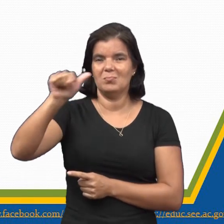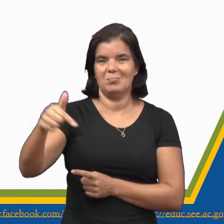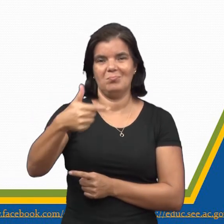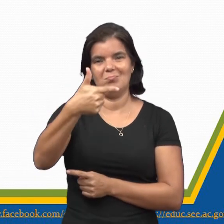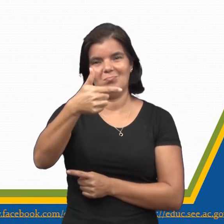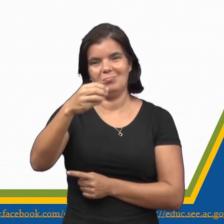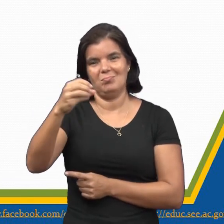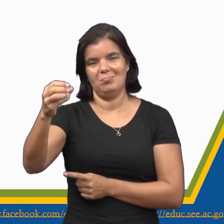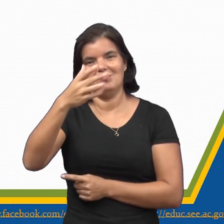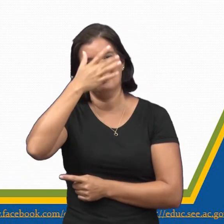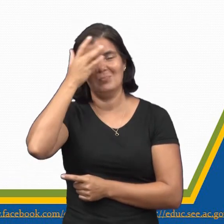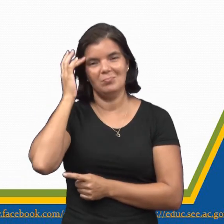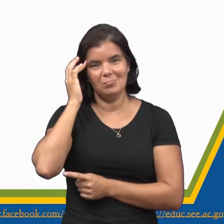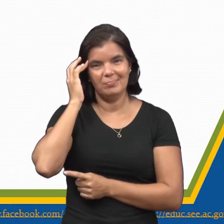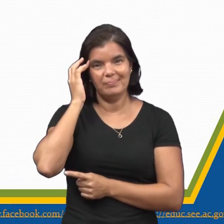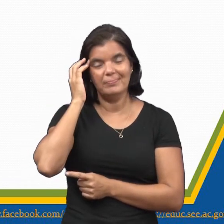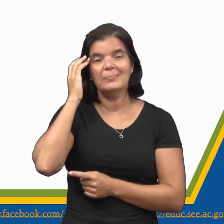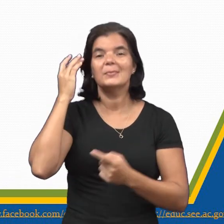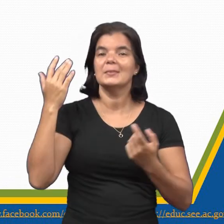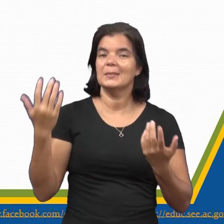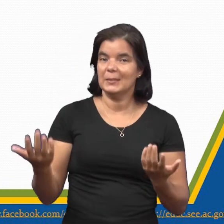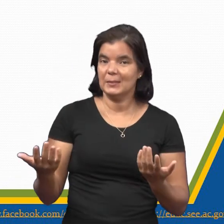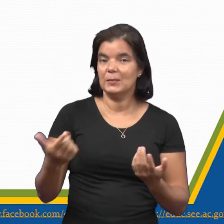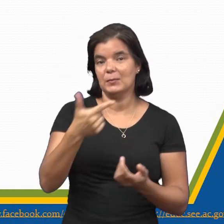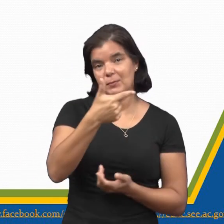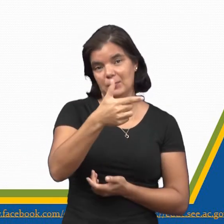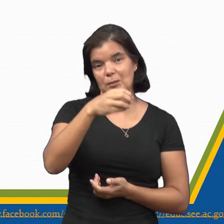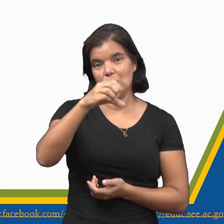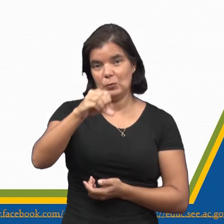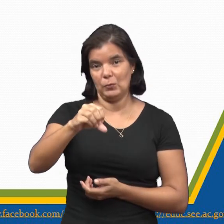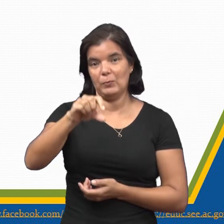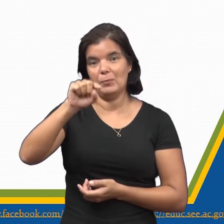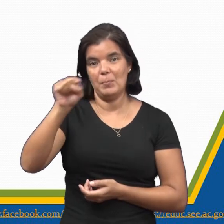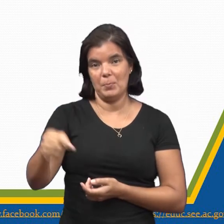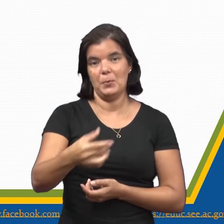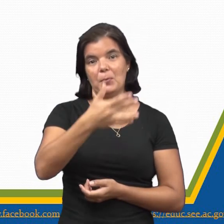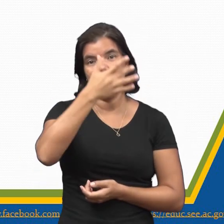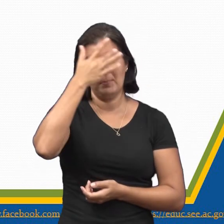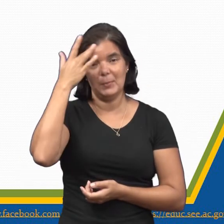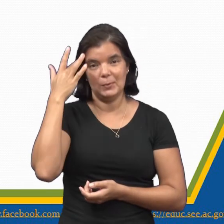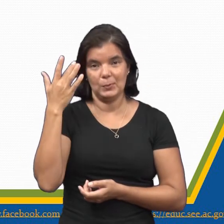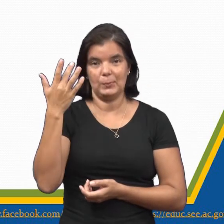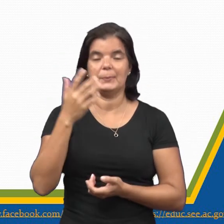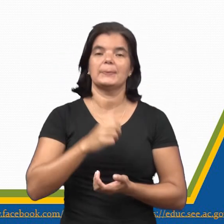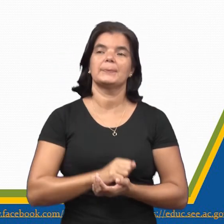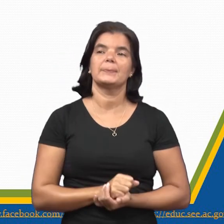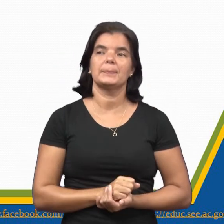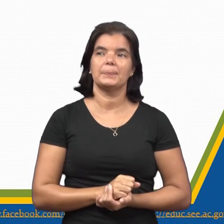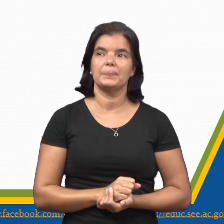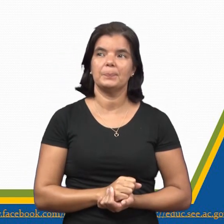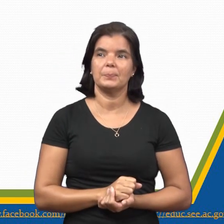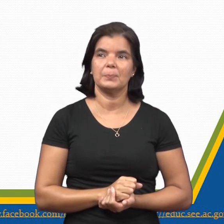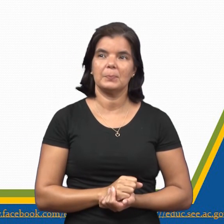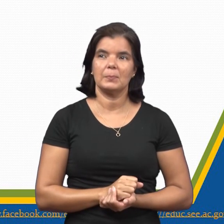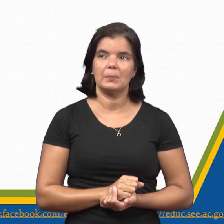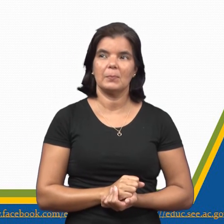29.200 pessoas. Então, nesse campo de futebol, cabem 29.200 pessoas.